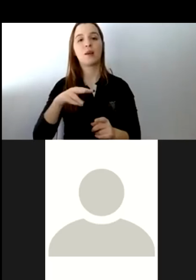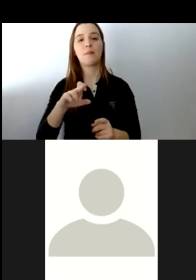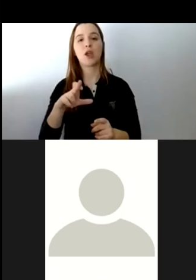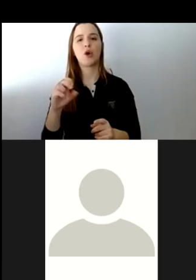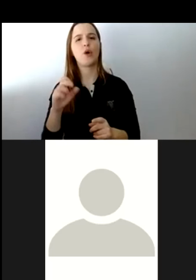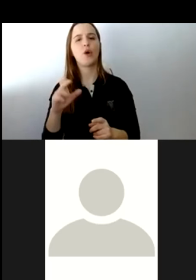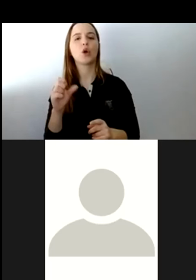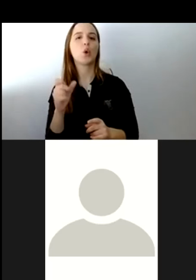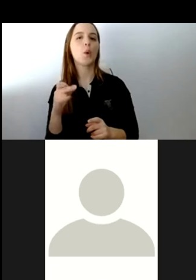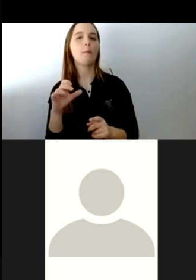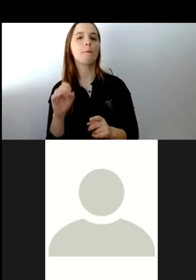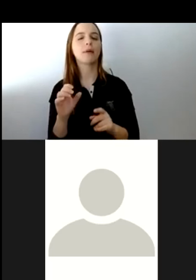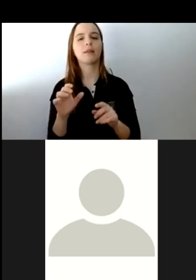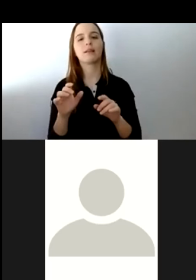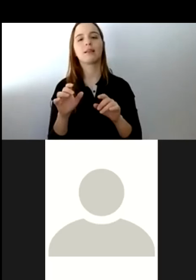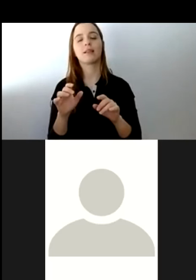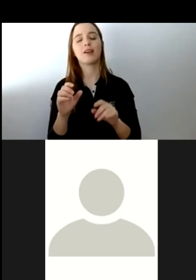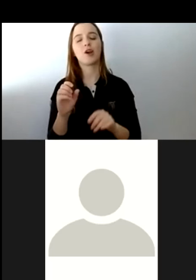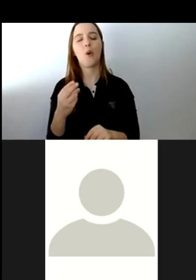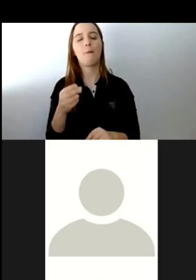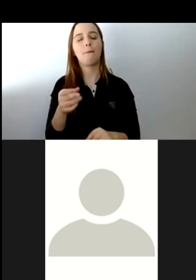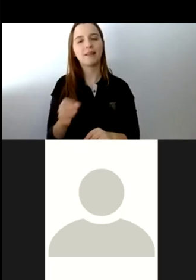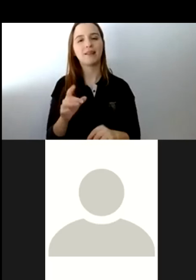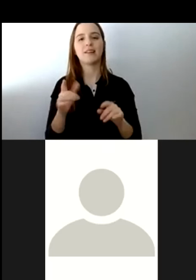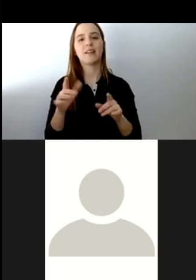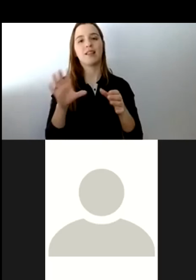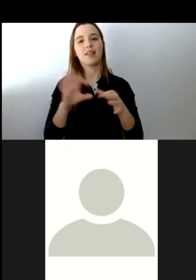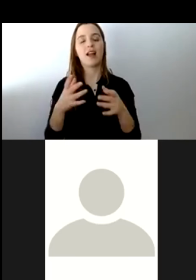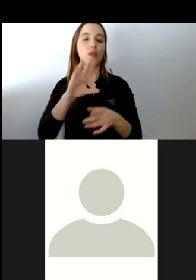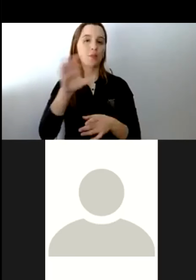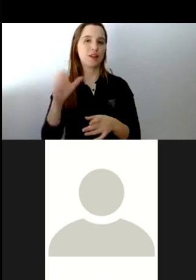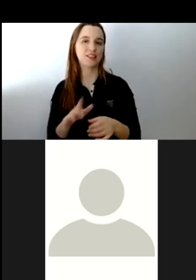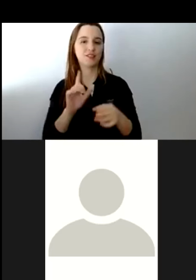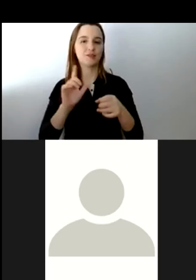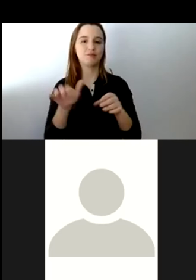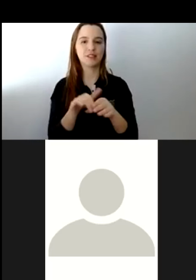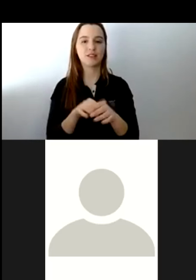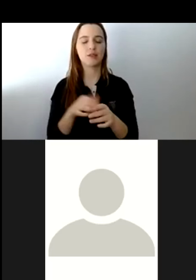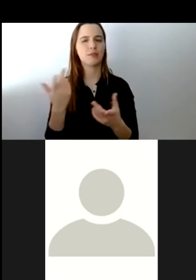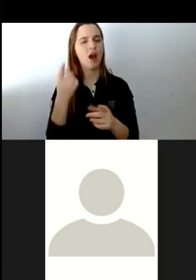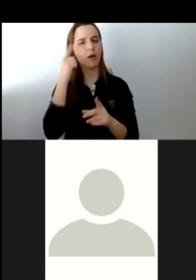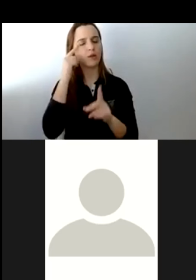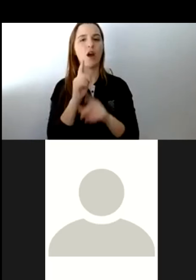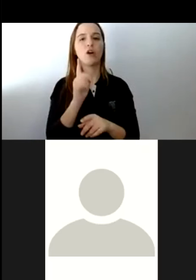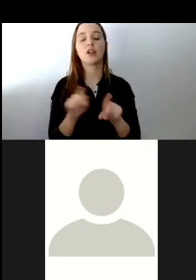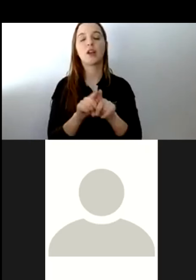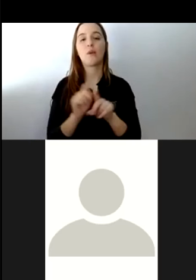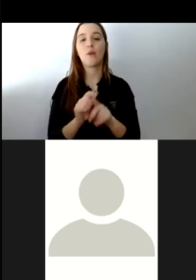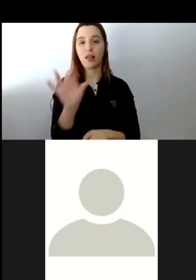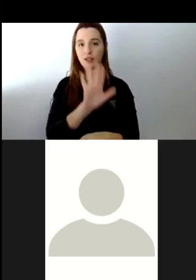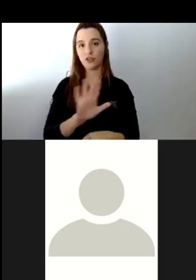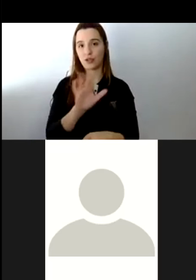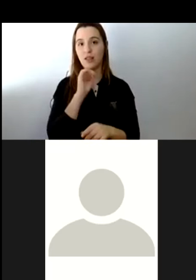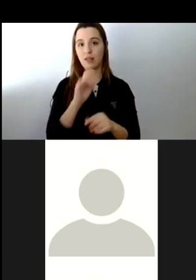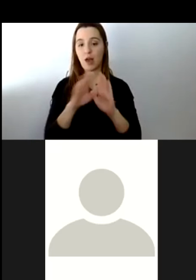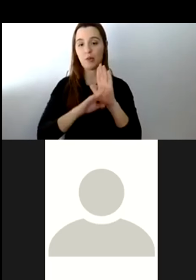nível de cada um dos países participantes. O papel destes Mirror Groups é assegurar a nível nacional a divulgação do programa por